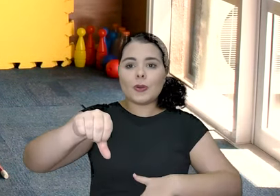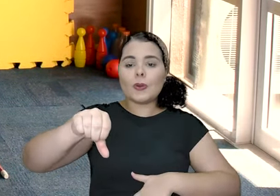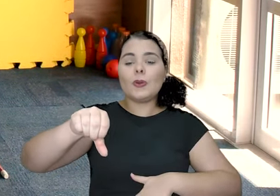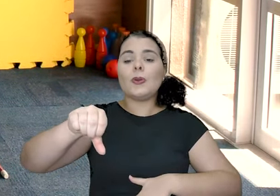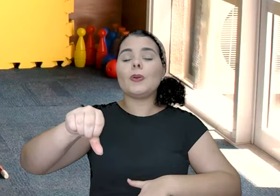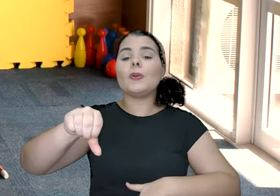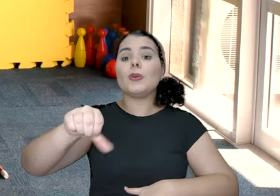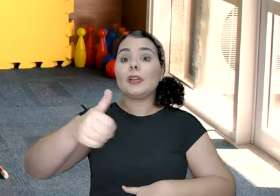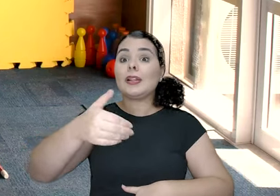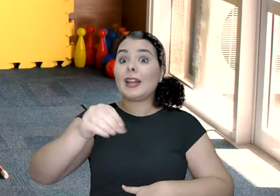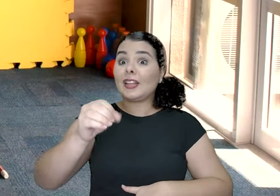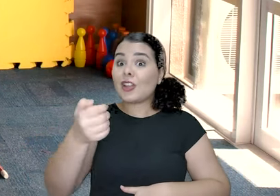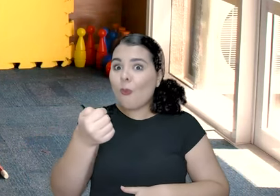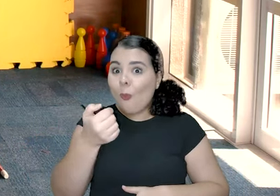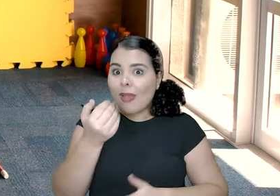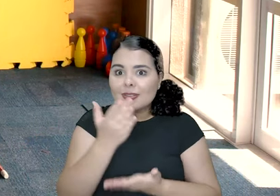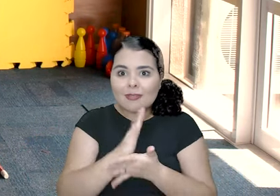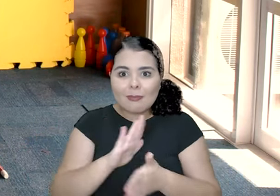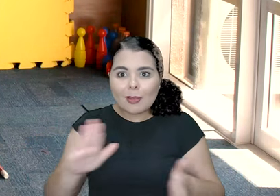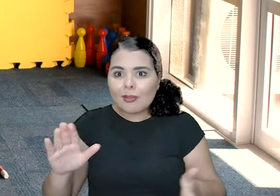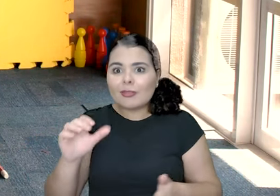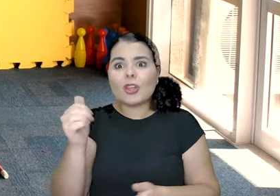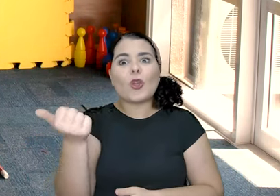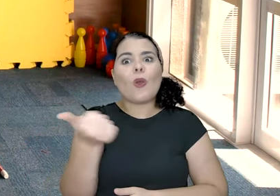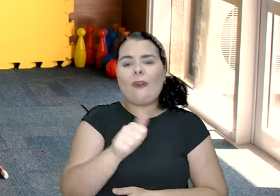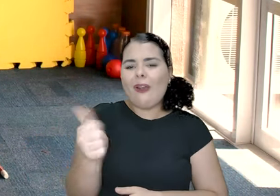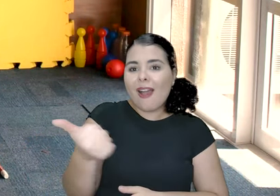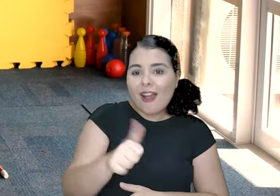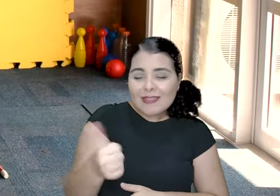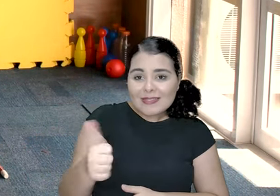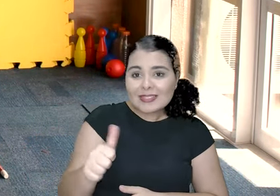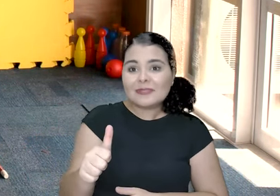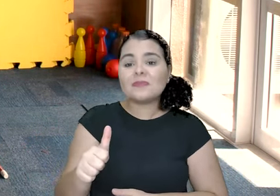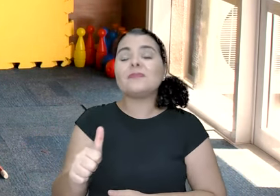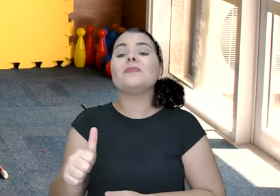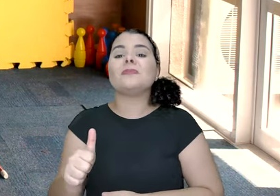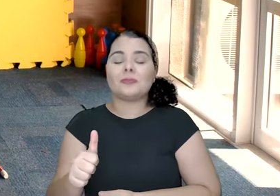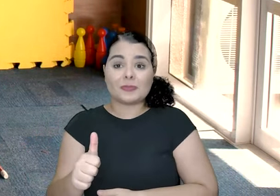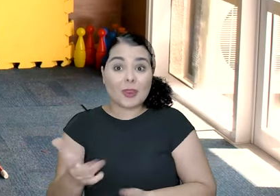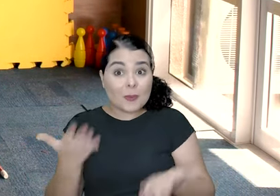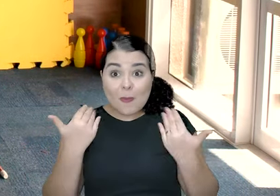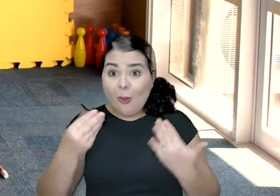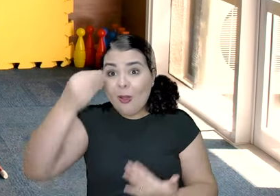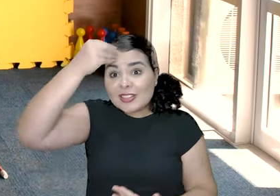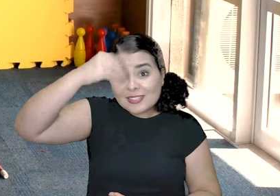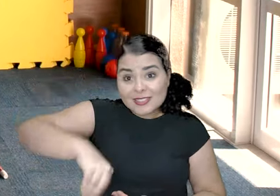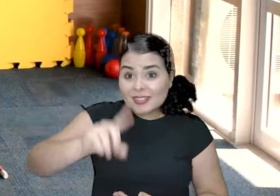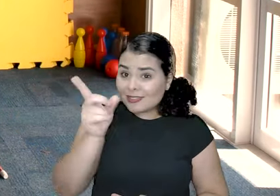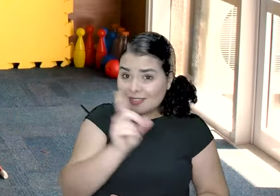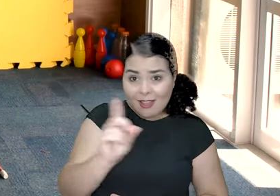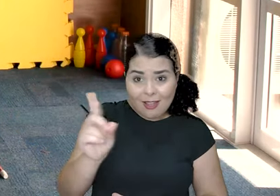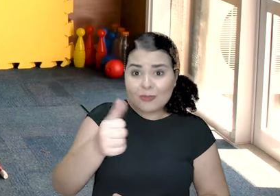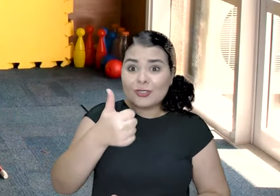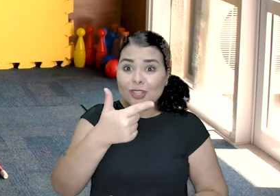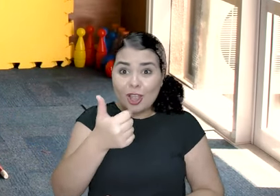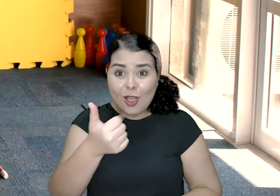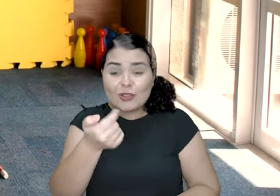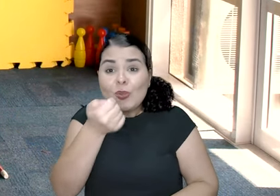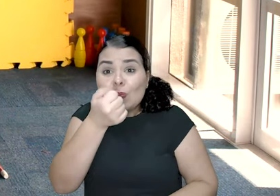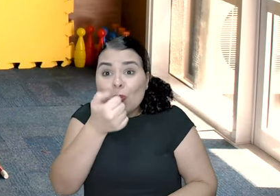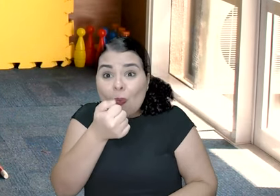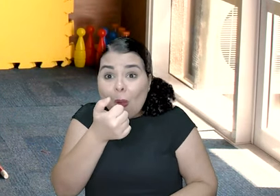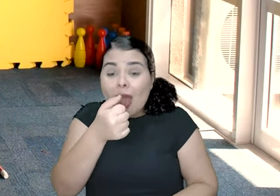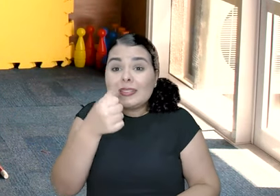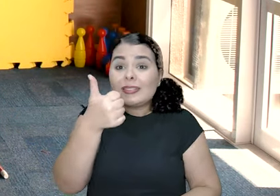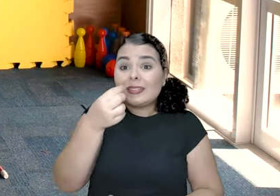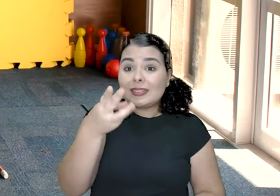9, tá acabando. 10, bora, gente! 11, não desiste. 12, tá